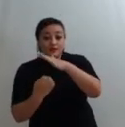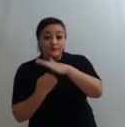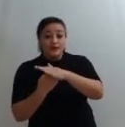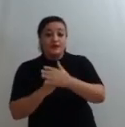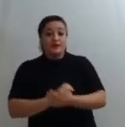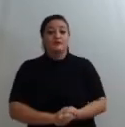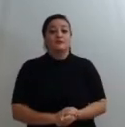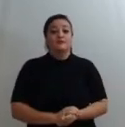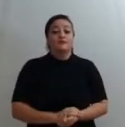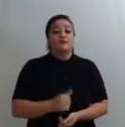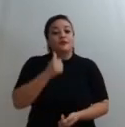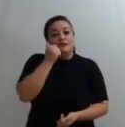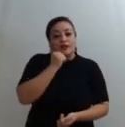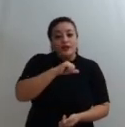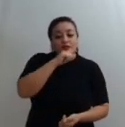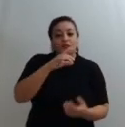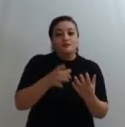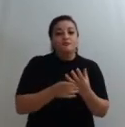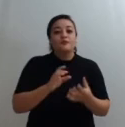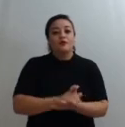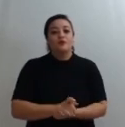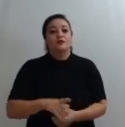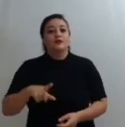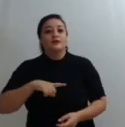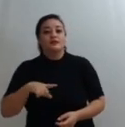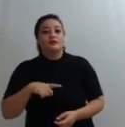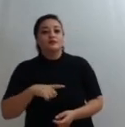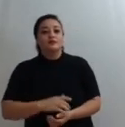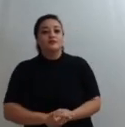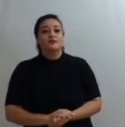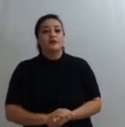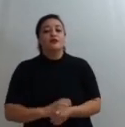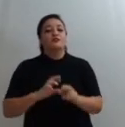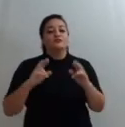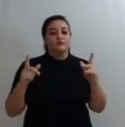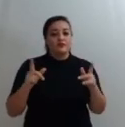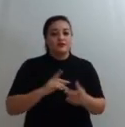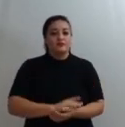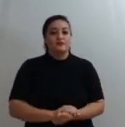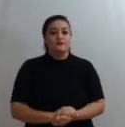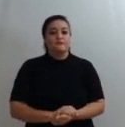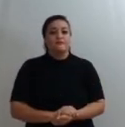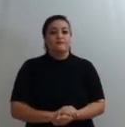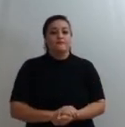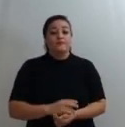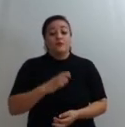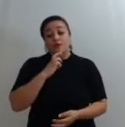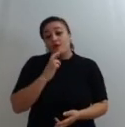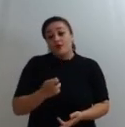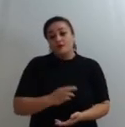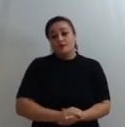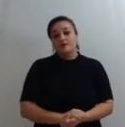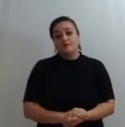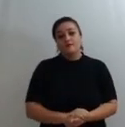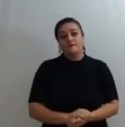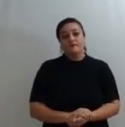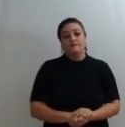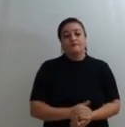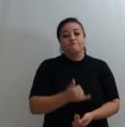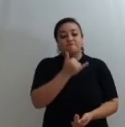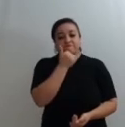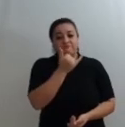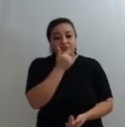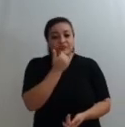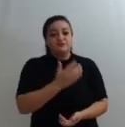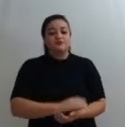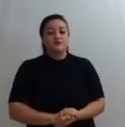do magistrado, funcionam duas lojas do ramo do comércio de gêneros alimentícios. Com efeito, digo eu, data máxima vênia, ouso divergir do eminente